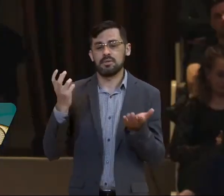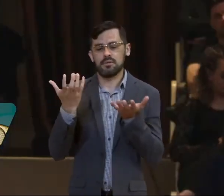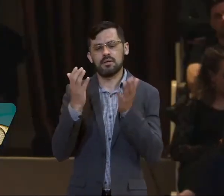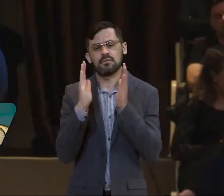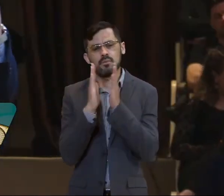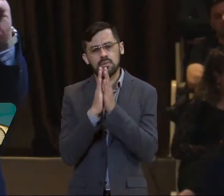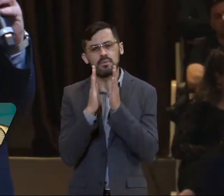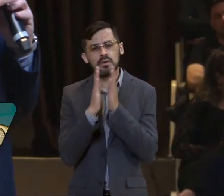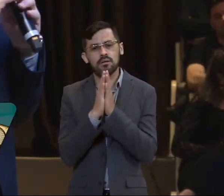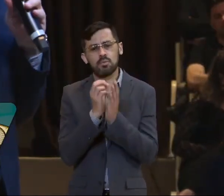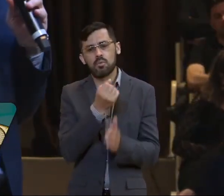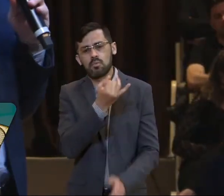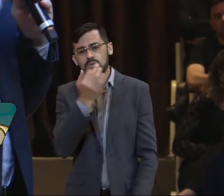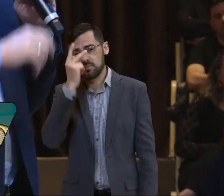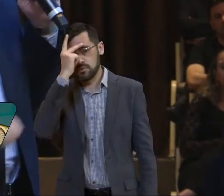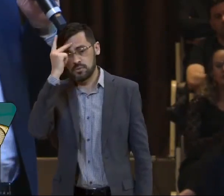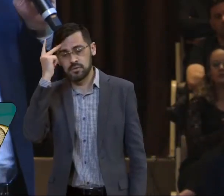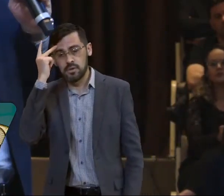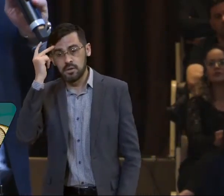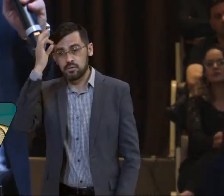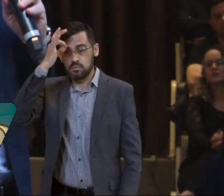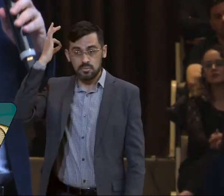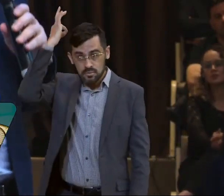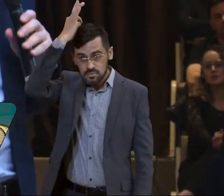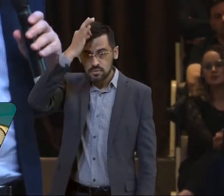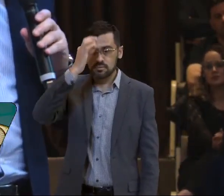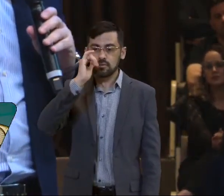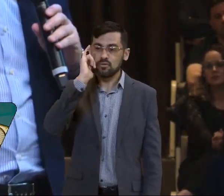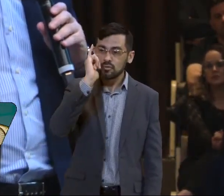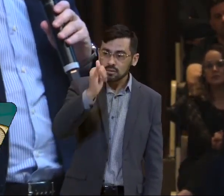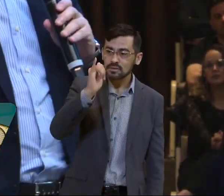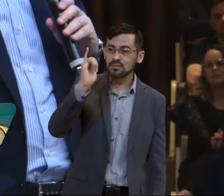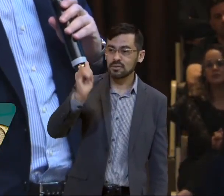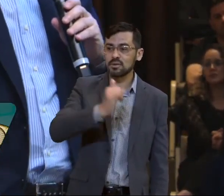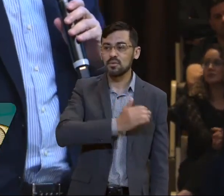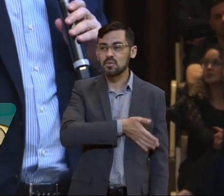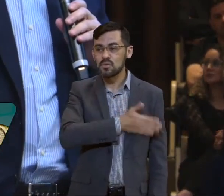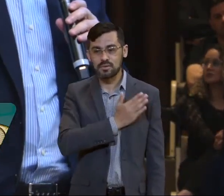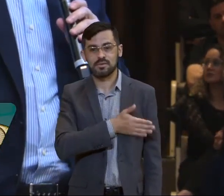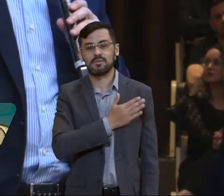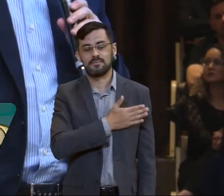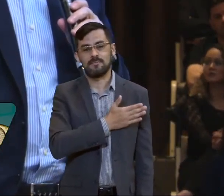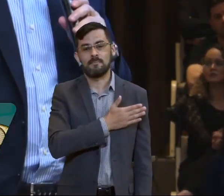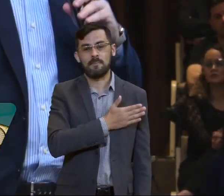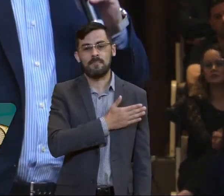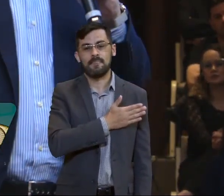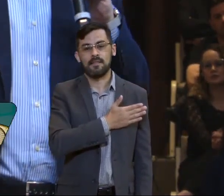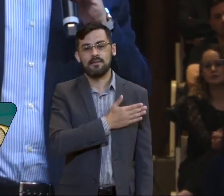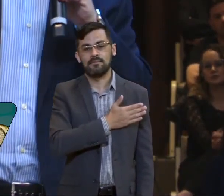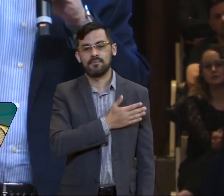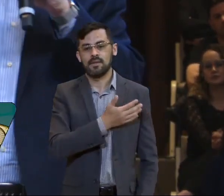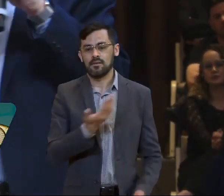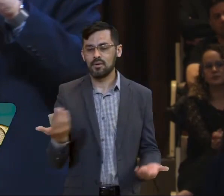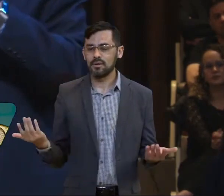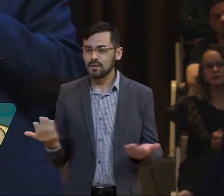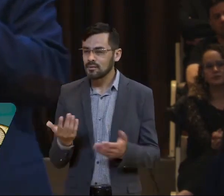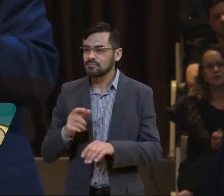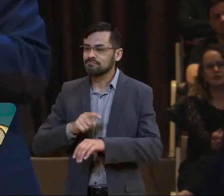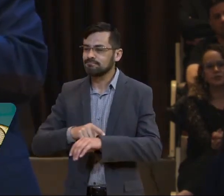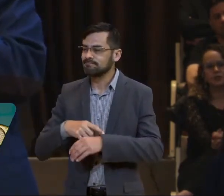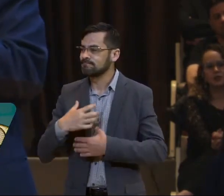orar com algumas pessoas a quem o Espírito Santo está falando, e que está dizendo assim: